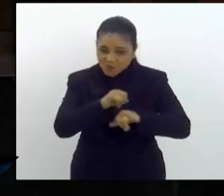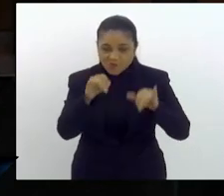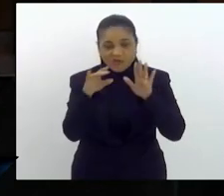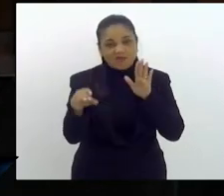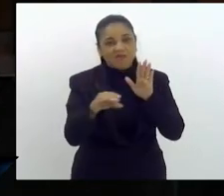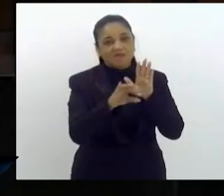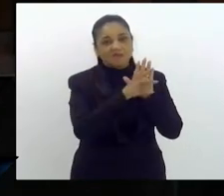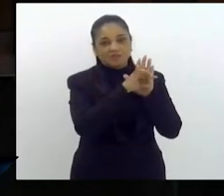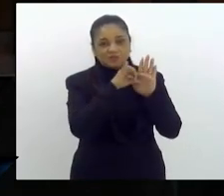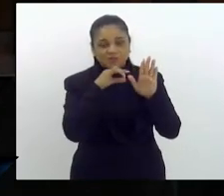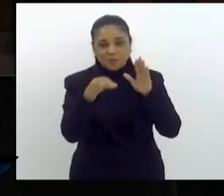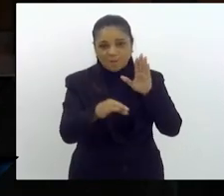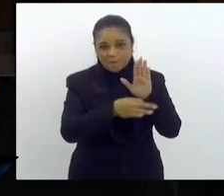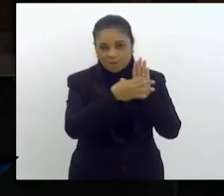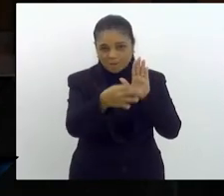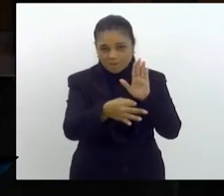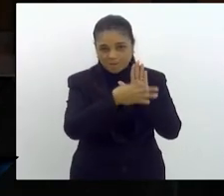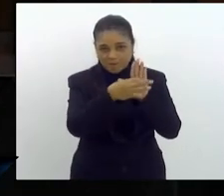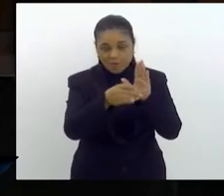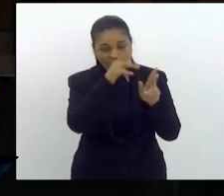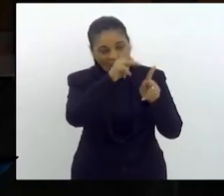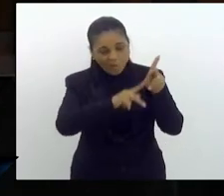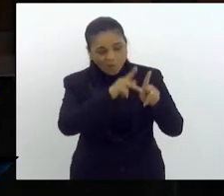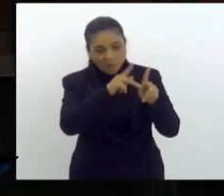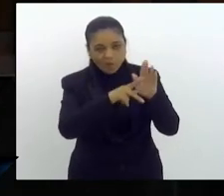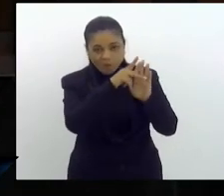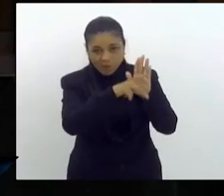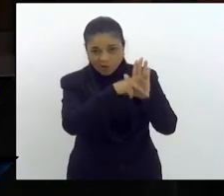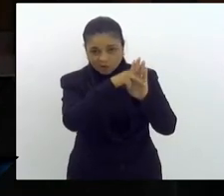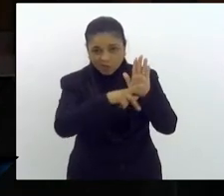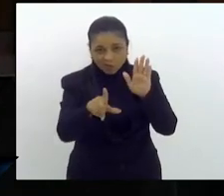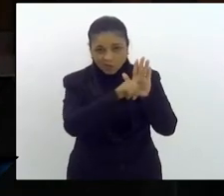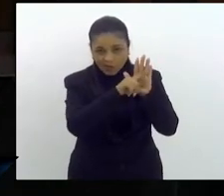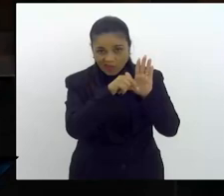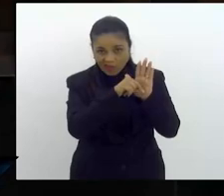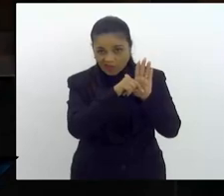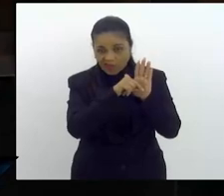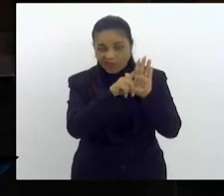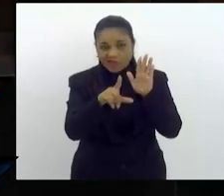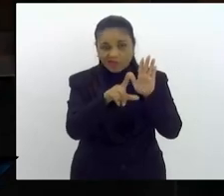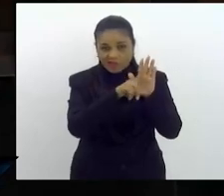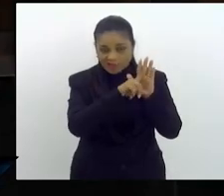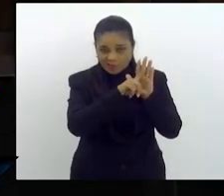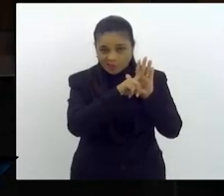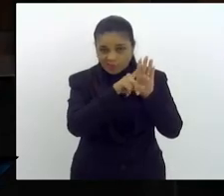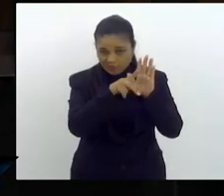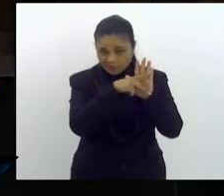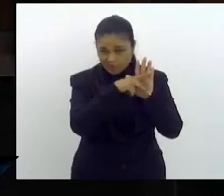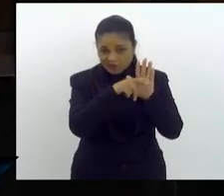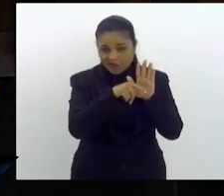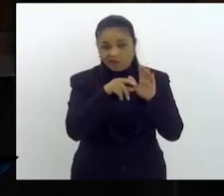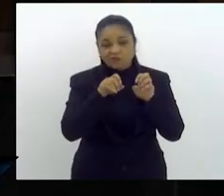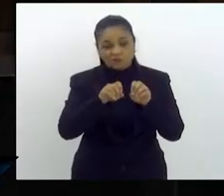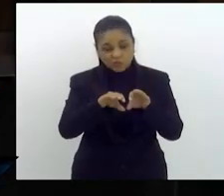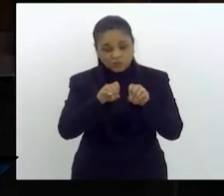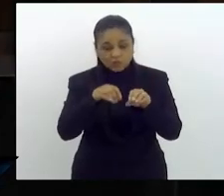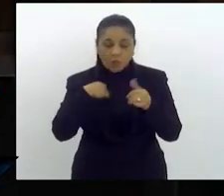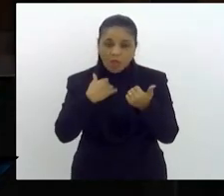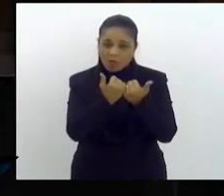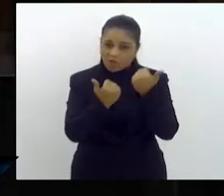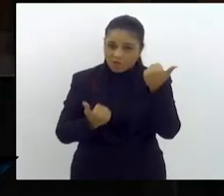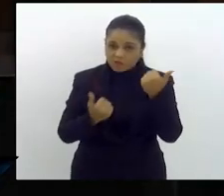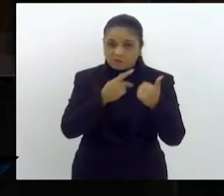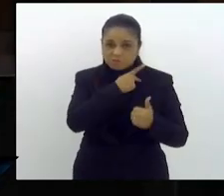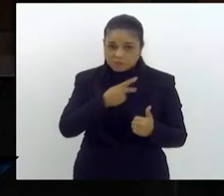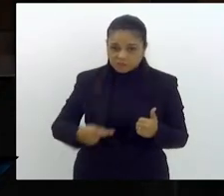relacionados aos projetos de lei que passam pela comissão de educação ao qual o seu vice-presidente pela